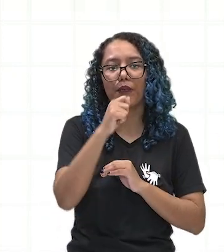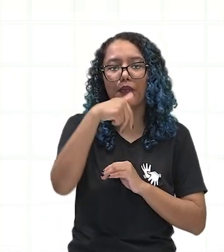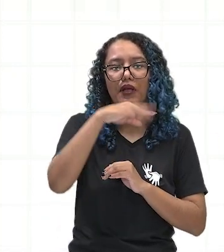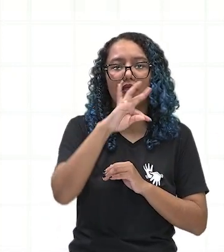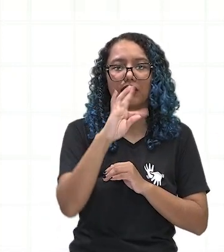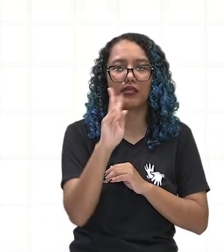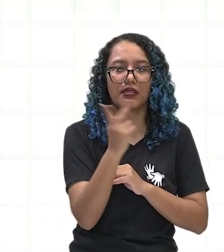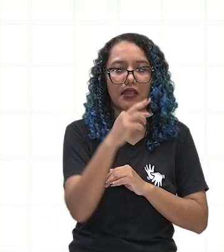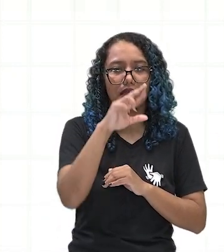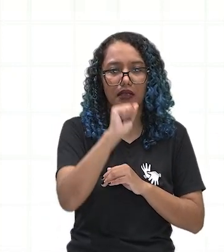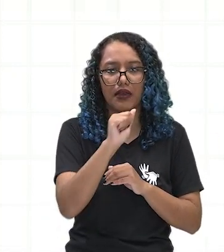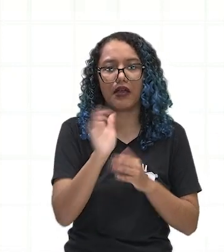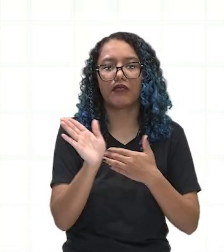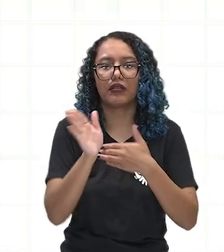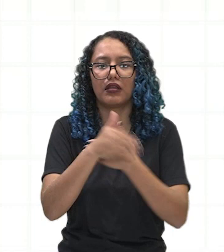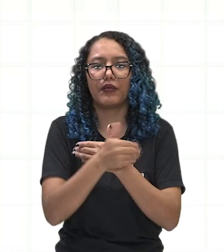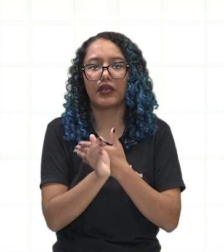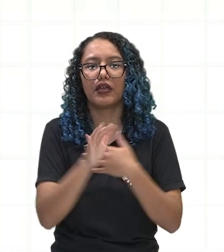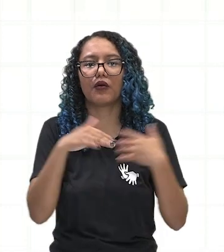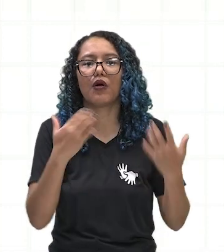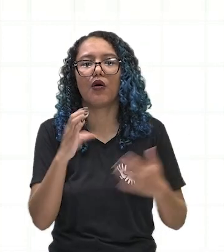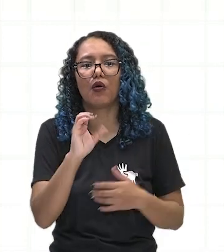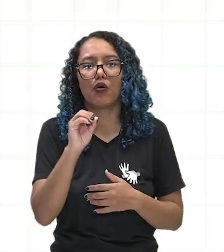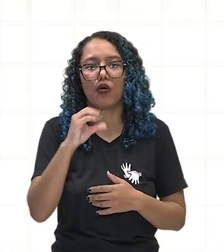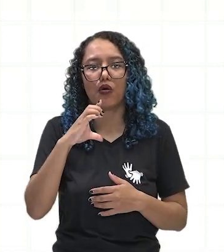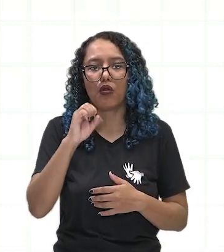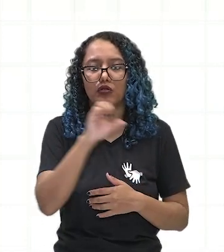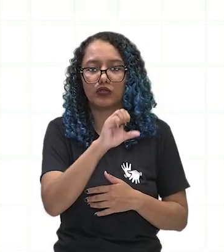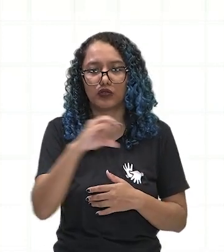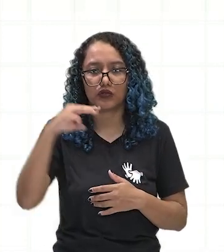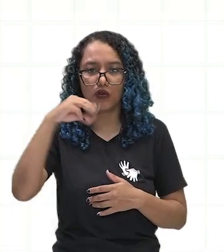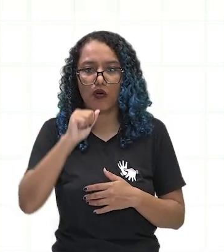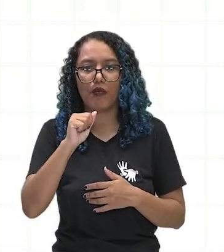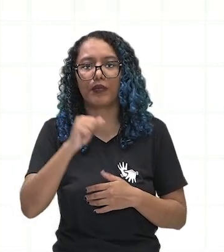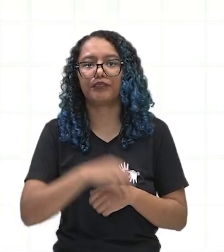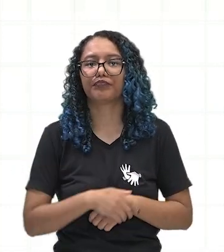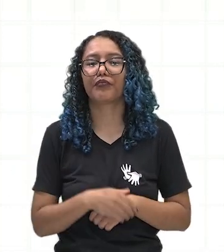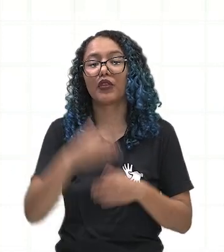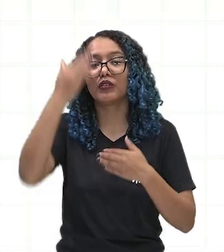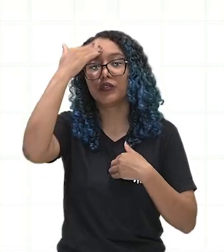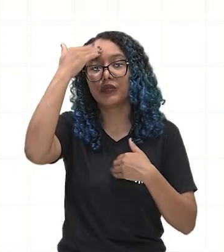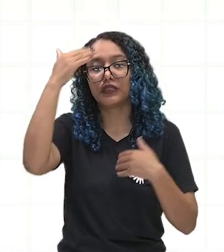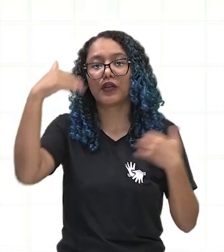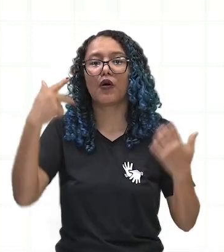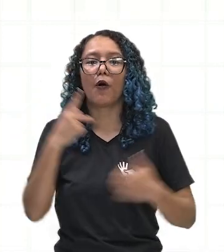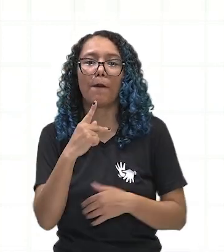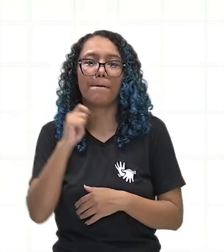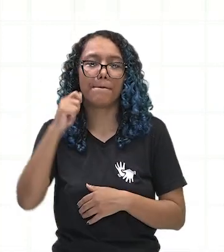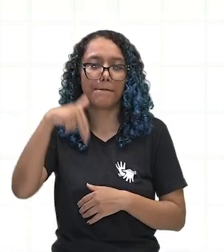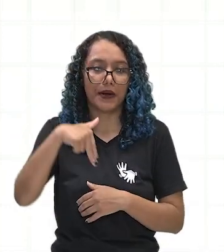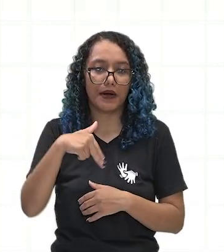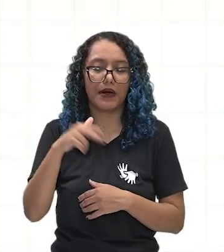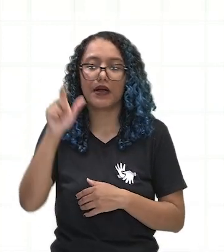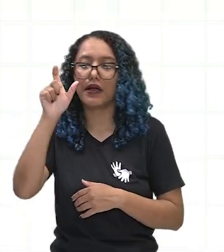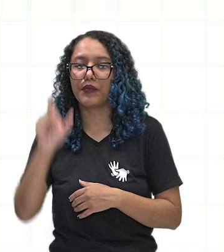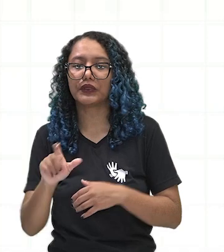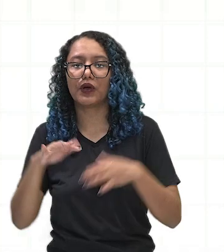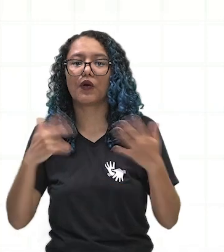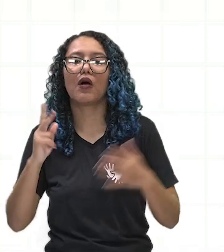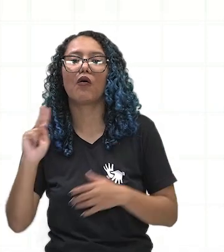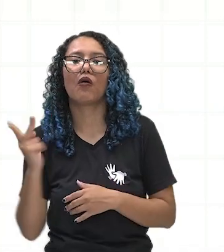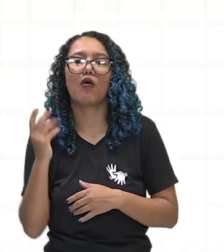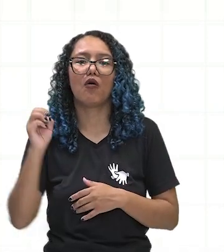tambaqui do gênero Colossoma, o chimpanzé, o gênero Pan, e o homem dentro do gênero